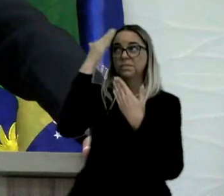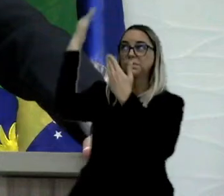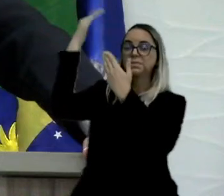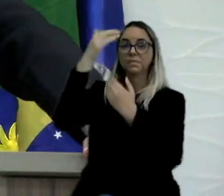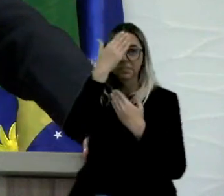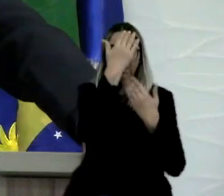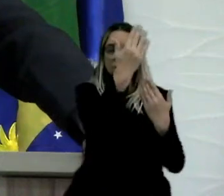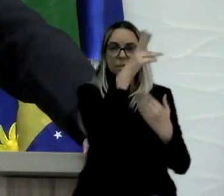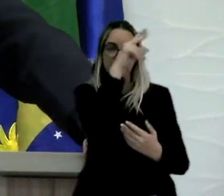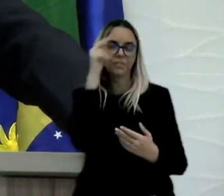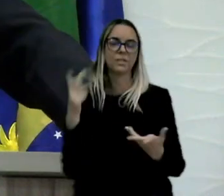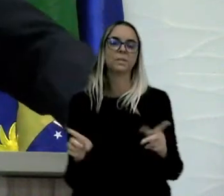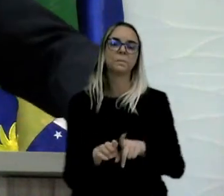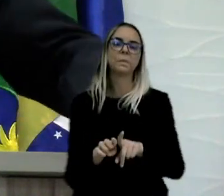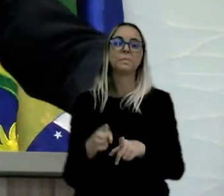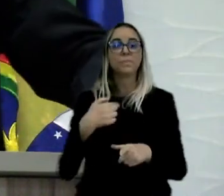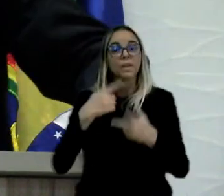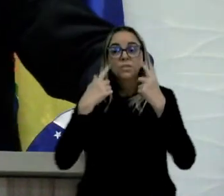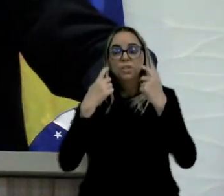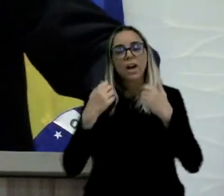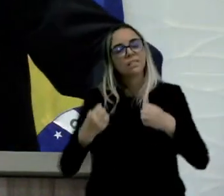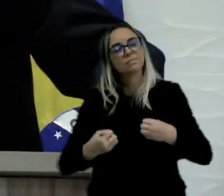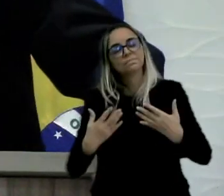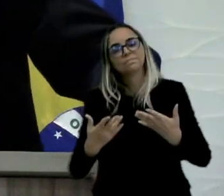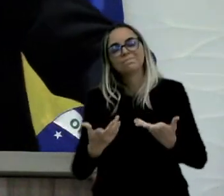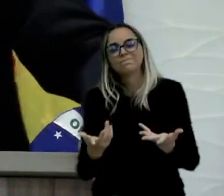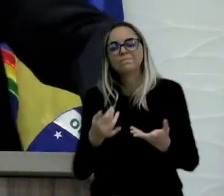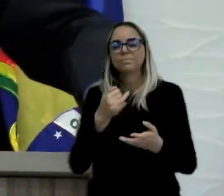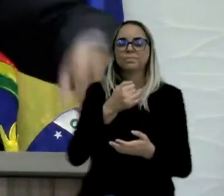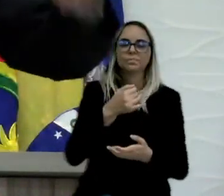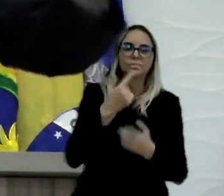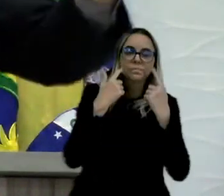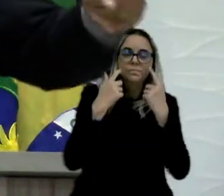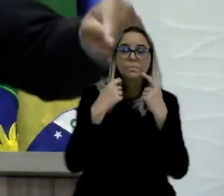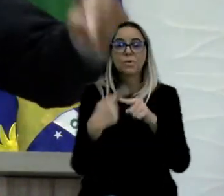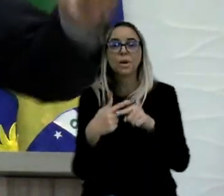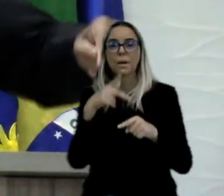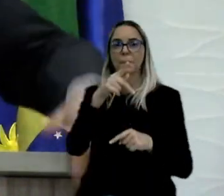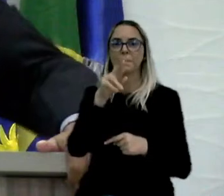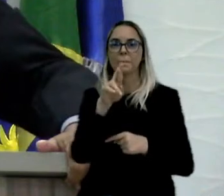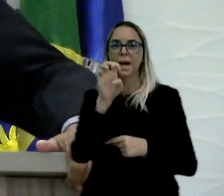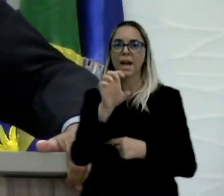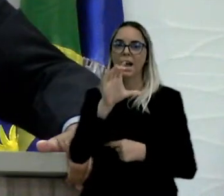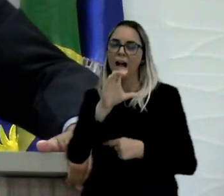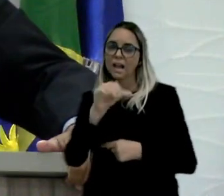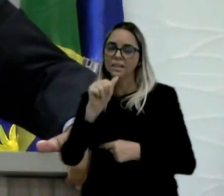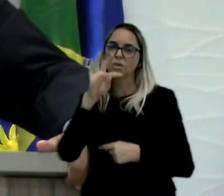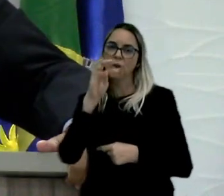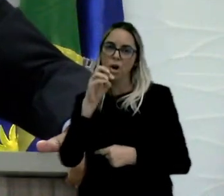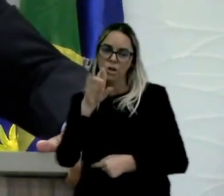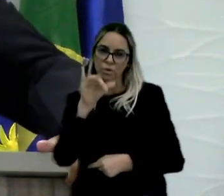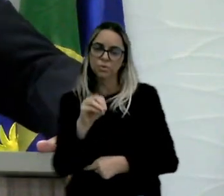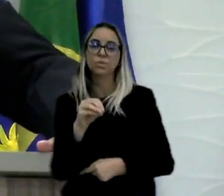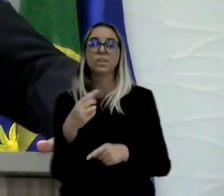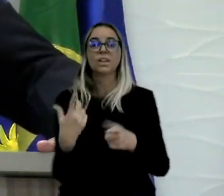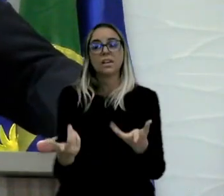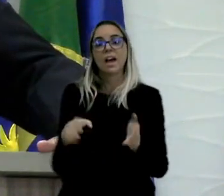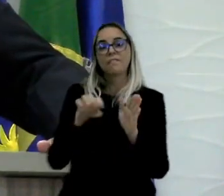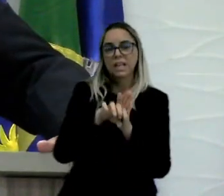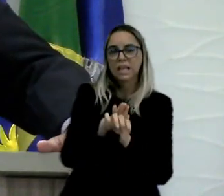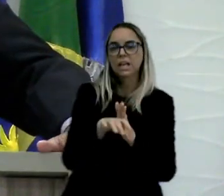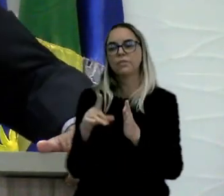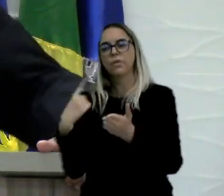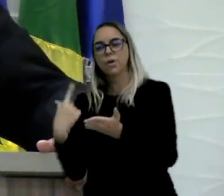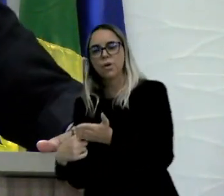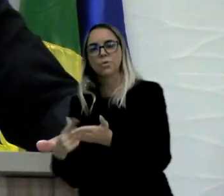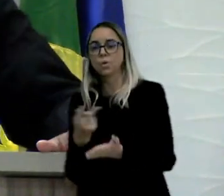da cidade hoje eu choro porque hoje os precatórios doss dos dos efetivos não vão mais